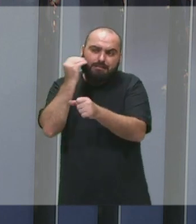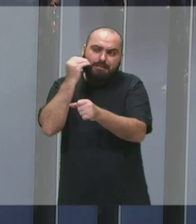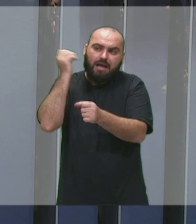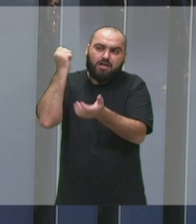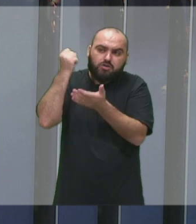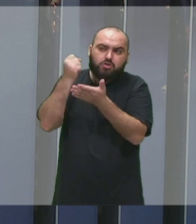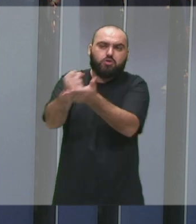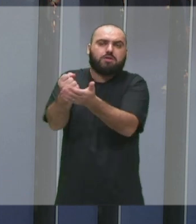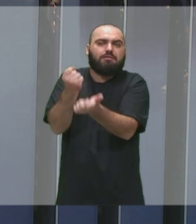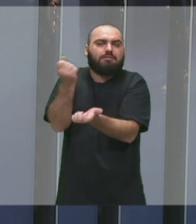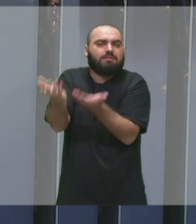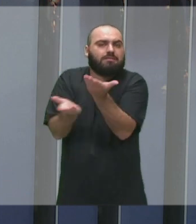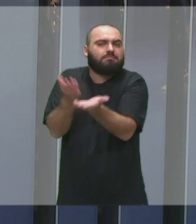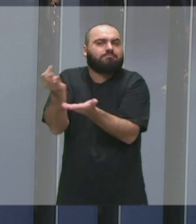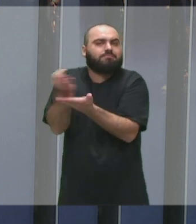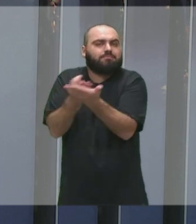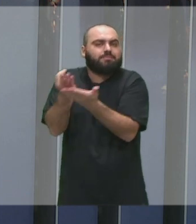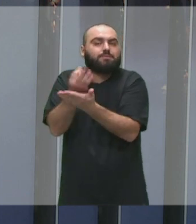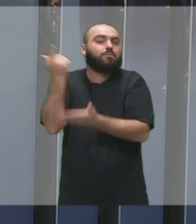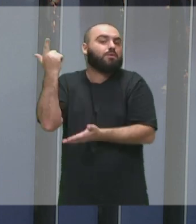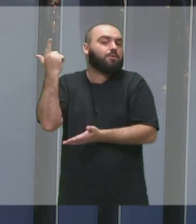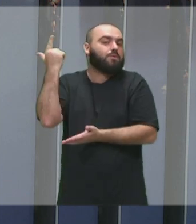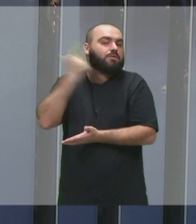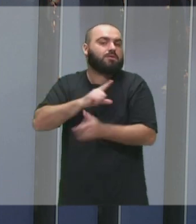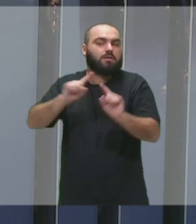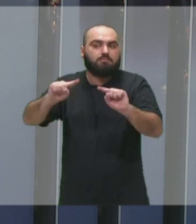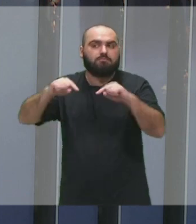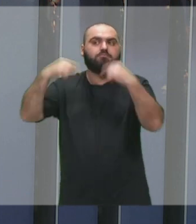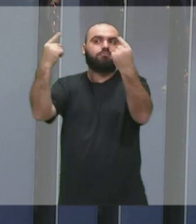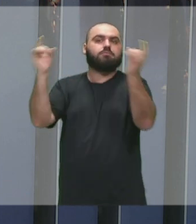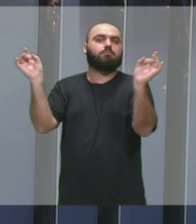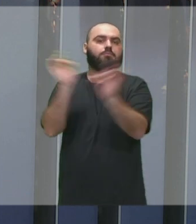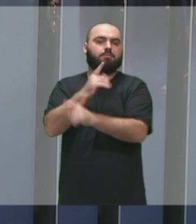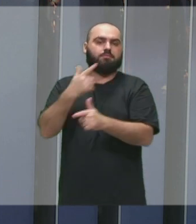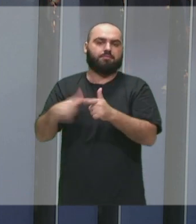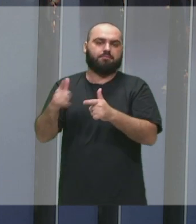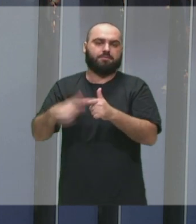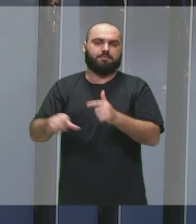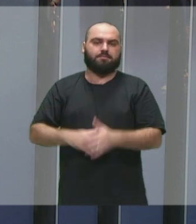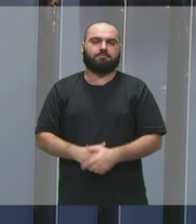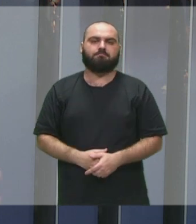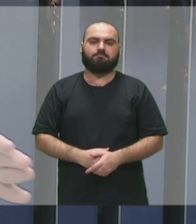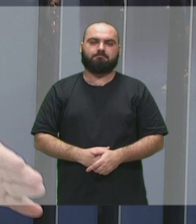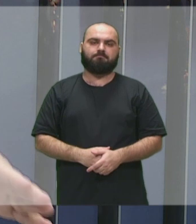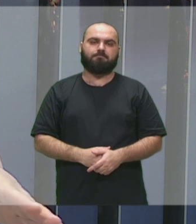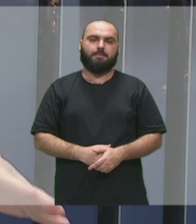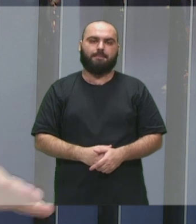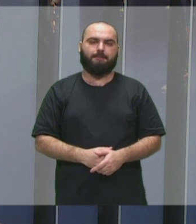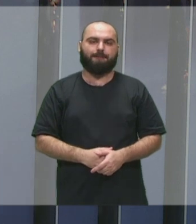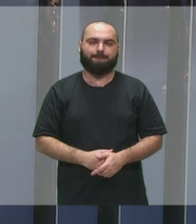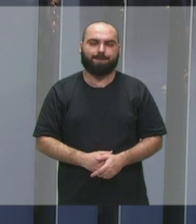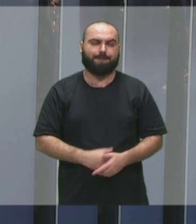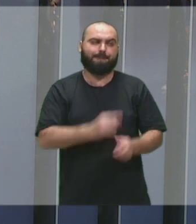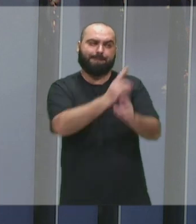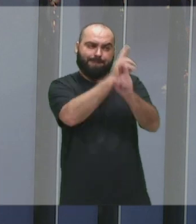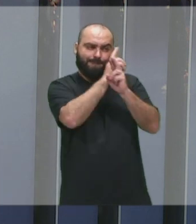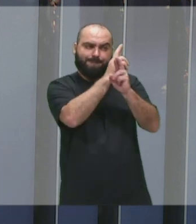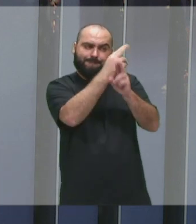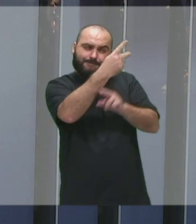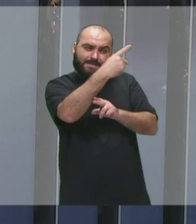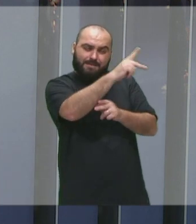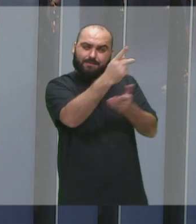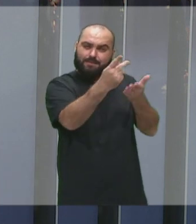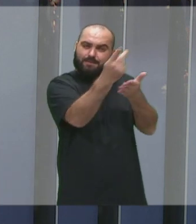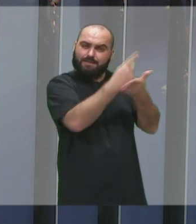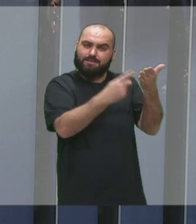tratamento para conseguir superar isso. E esperamos que a sua arte